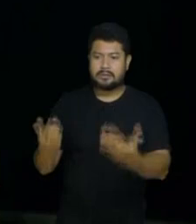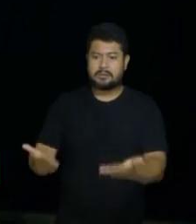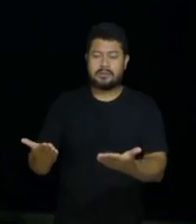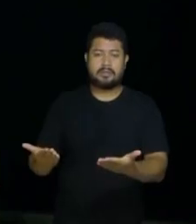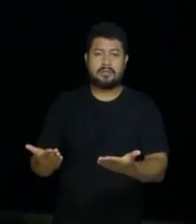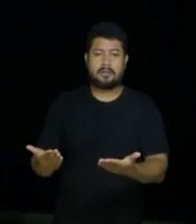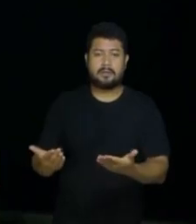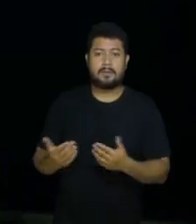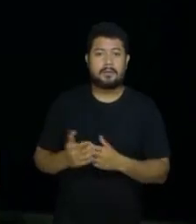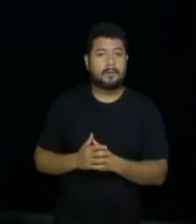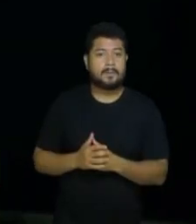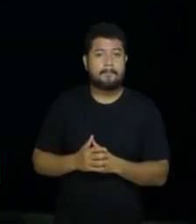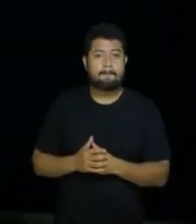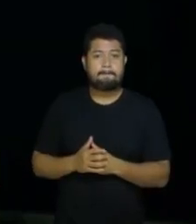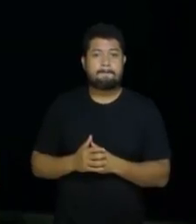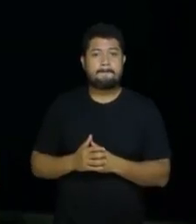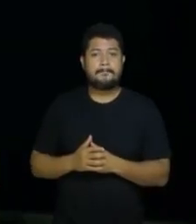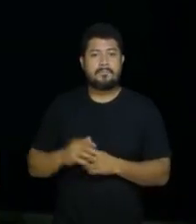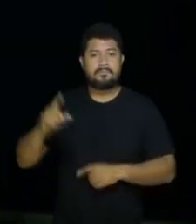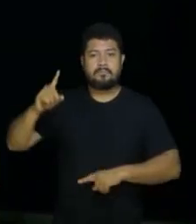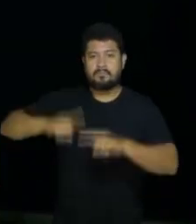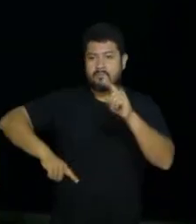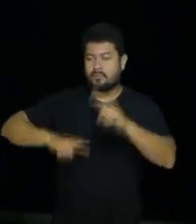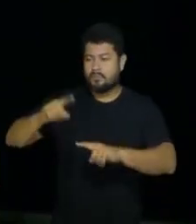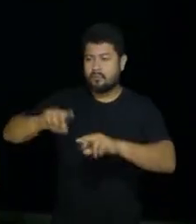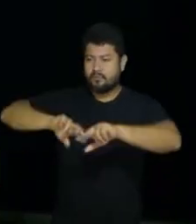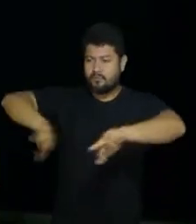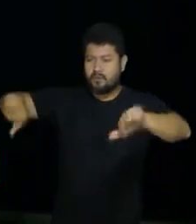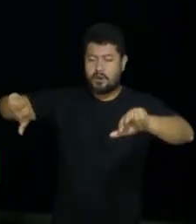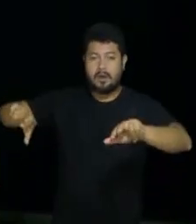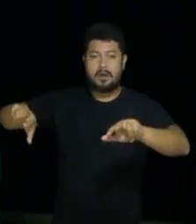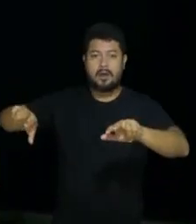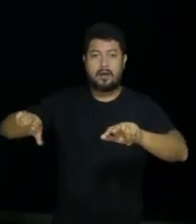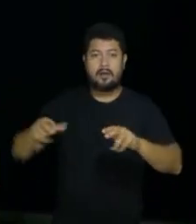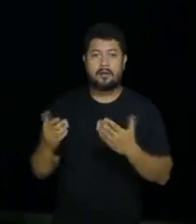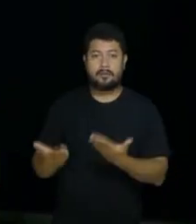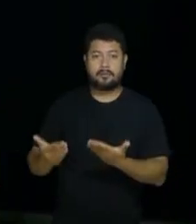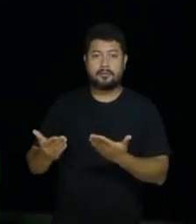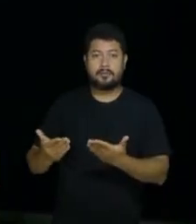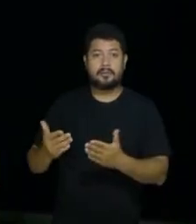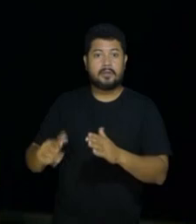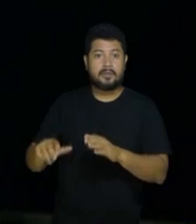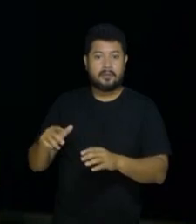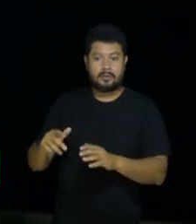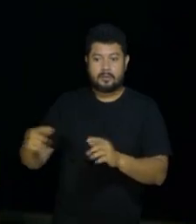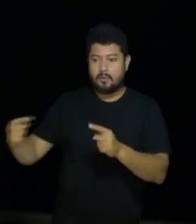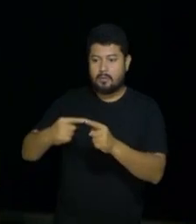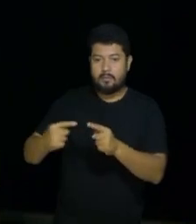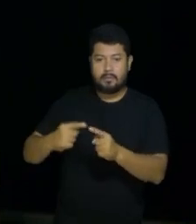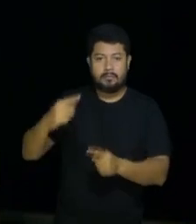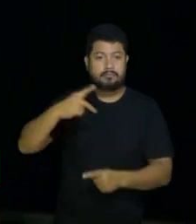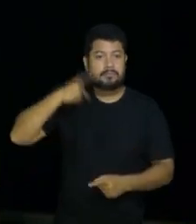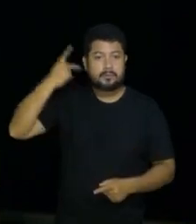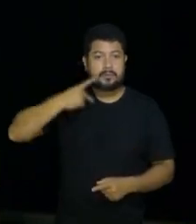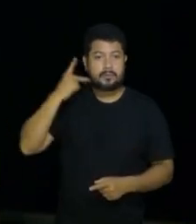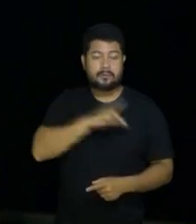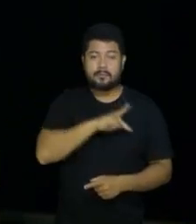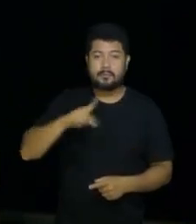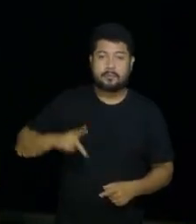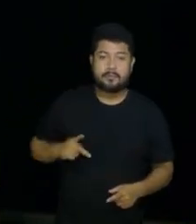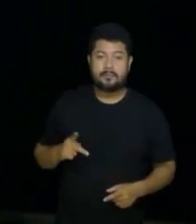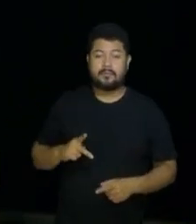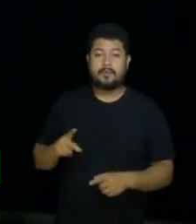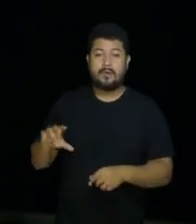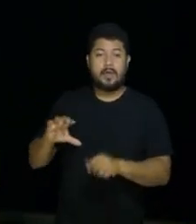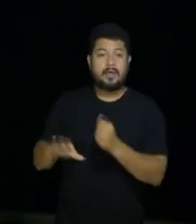o melhor dos produtos em termos de políticas públicas de segurança e proteção escolar. Mas é relevante